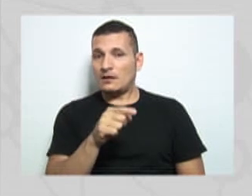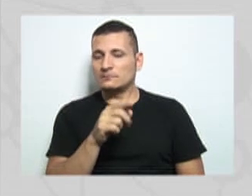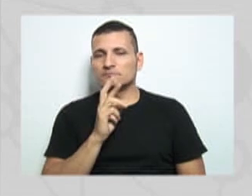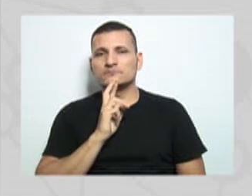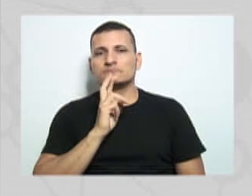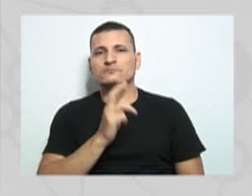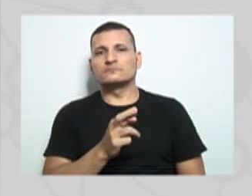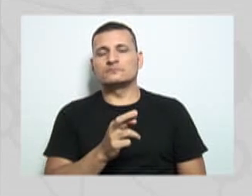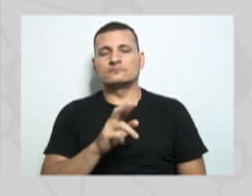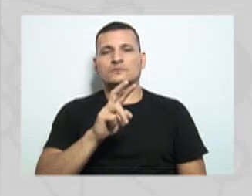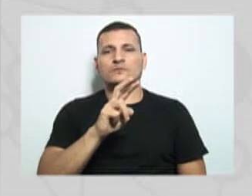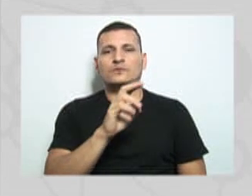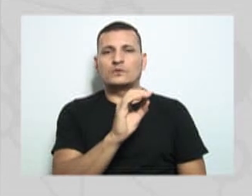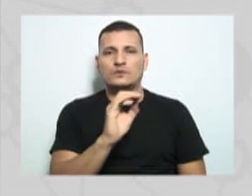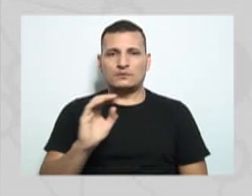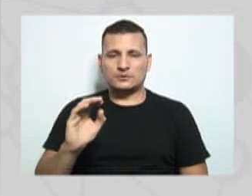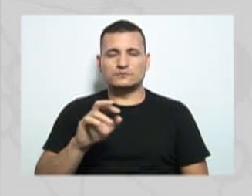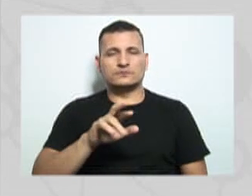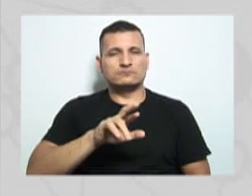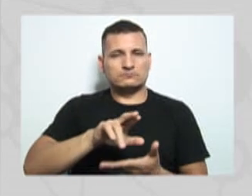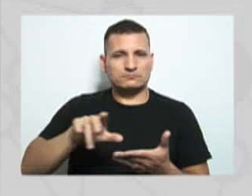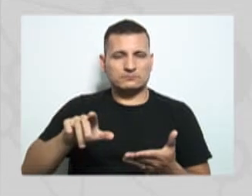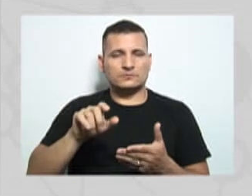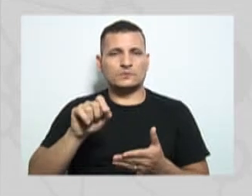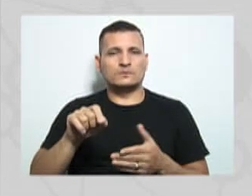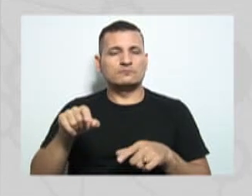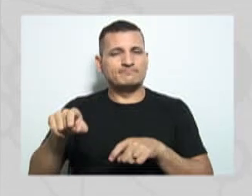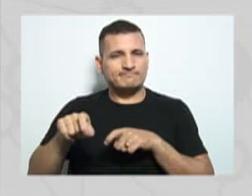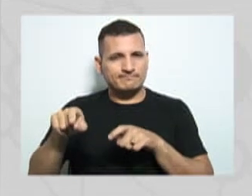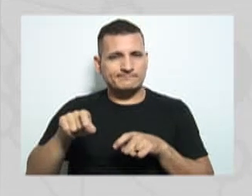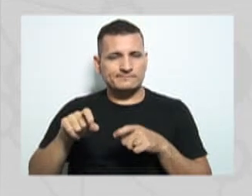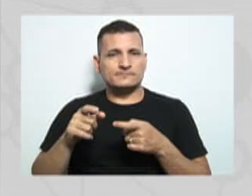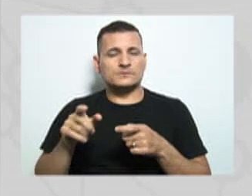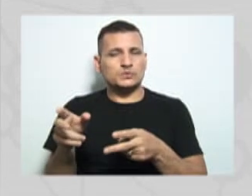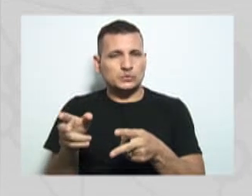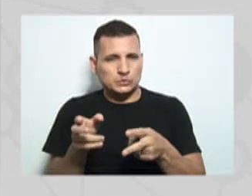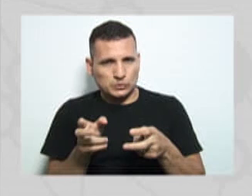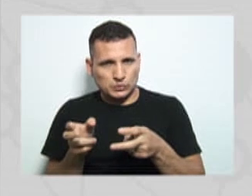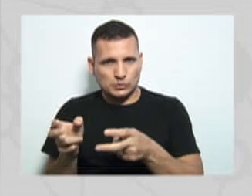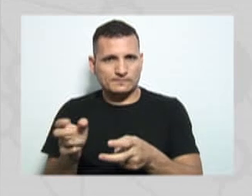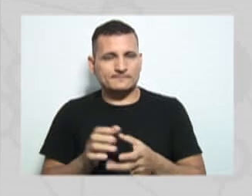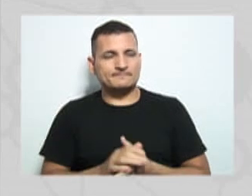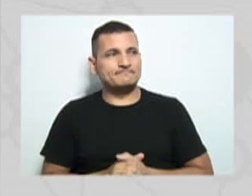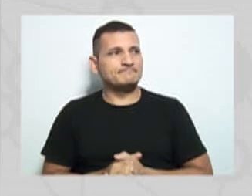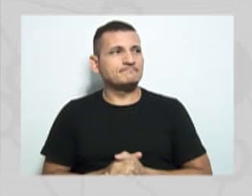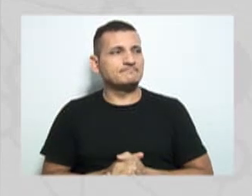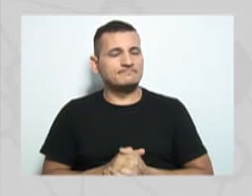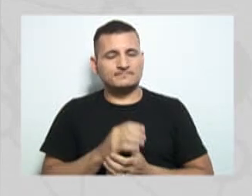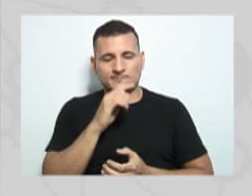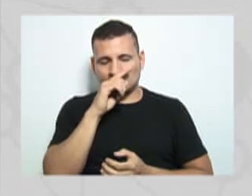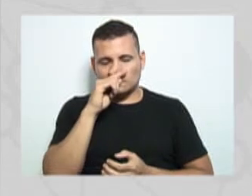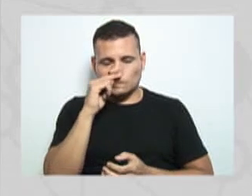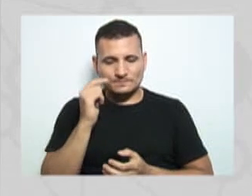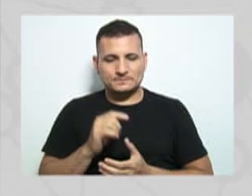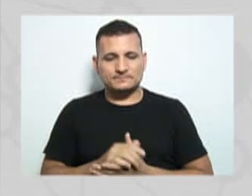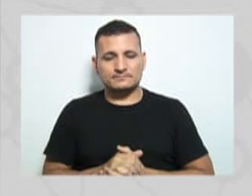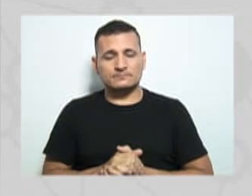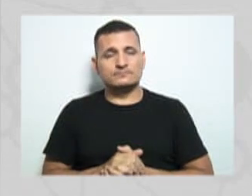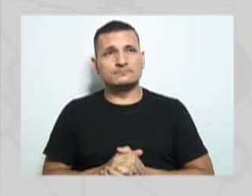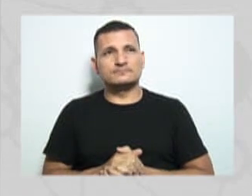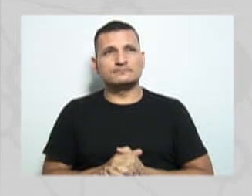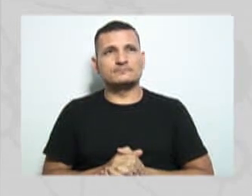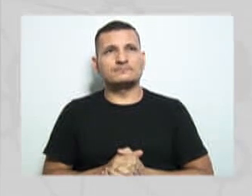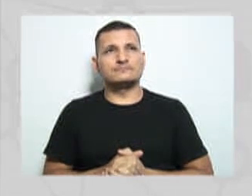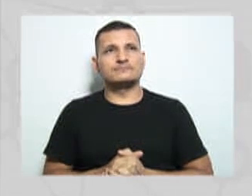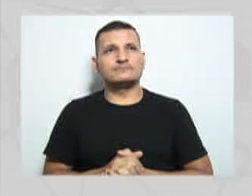as cooperativas singulares de produtores agropecuários e extrativistas. Muito bom, sinal que estão participando. Então vamos